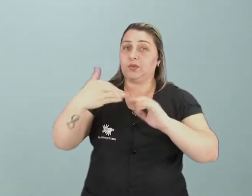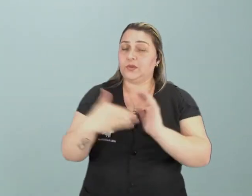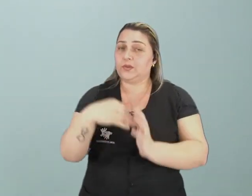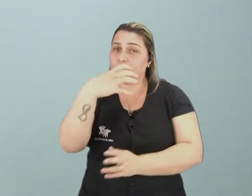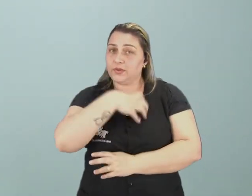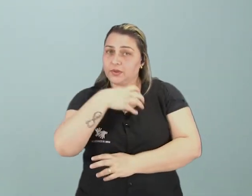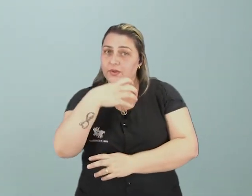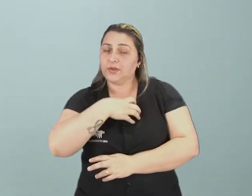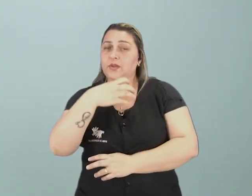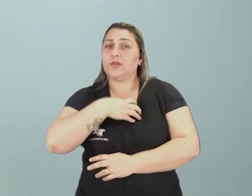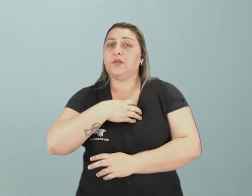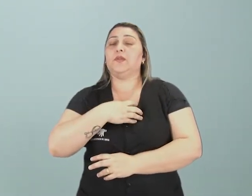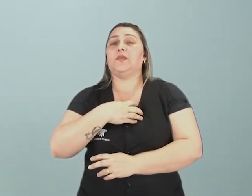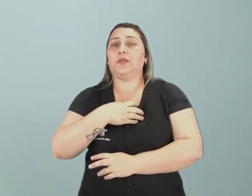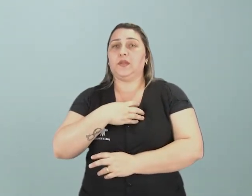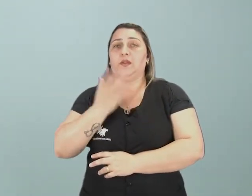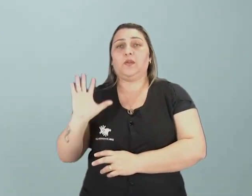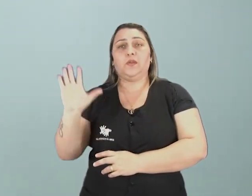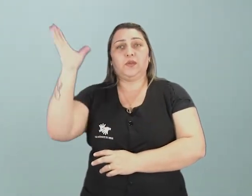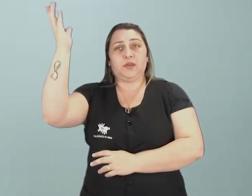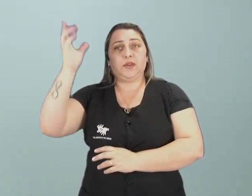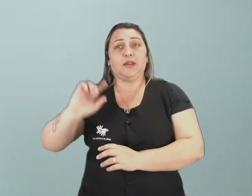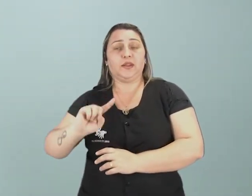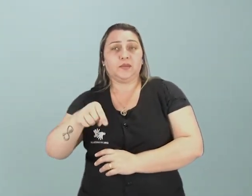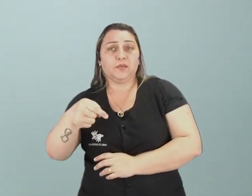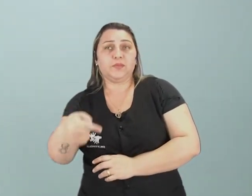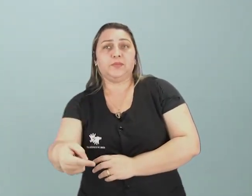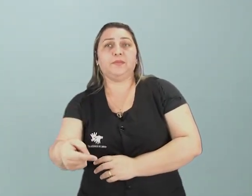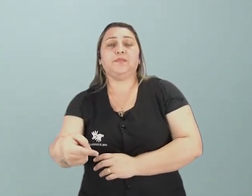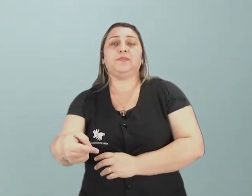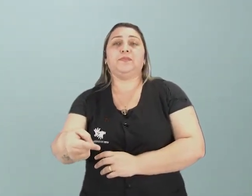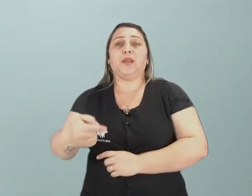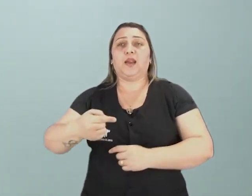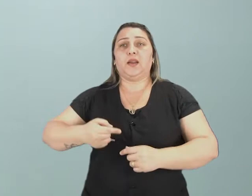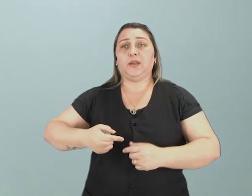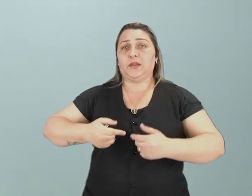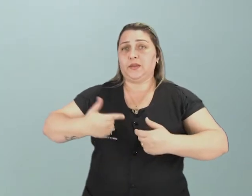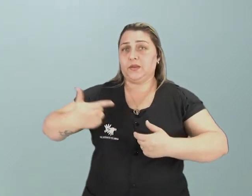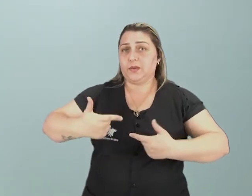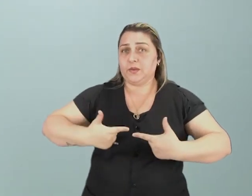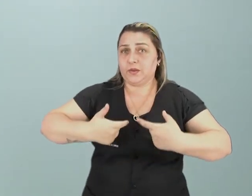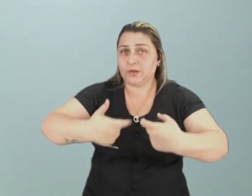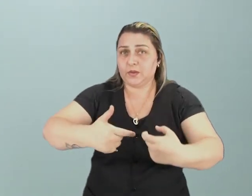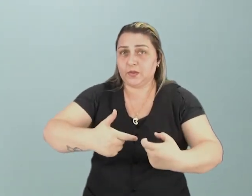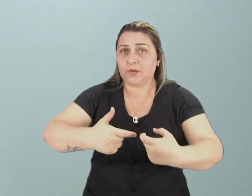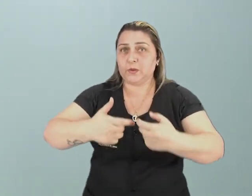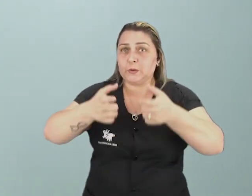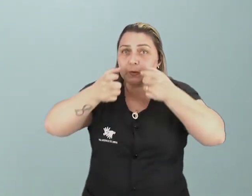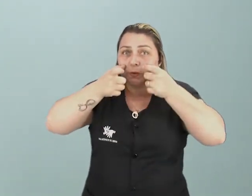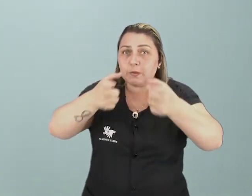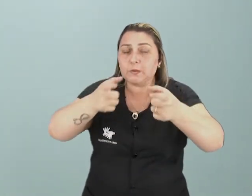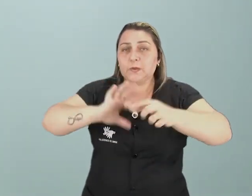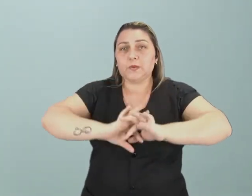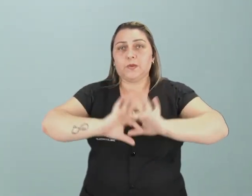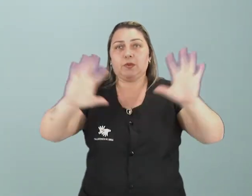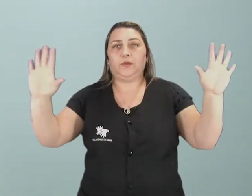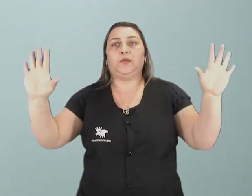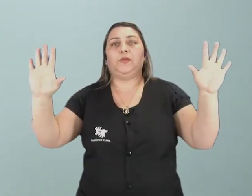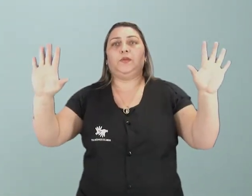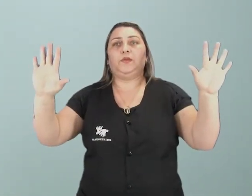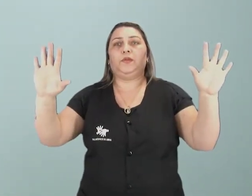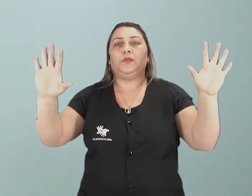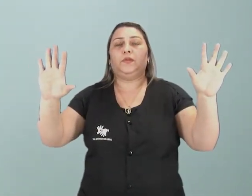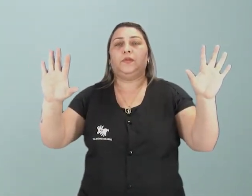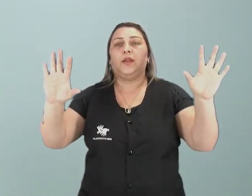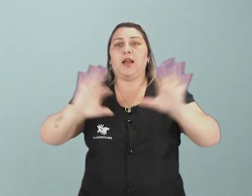sentimento vai ser aplicado postumamente à Segunda Guerra Mundial, com interesses de independência, de se